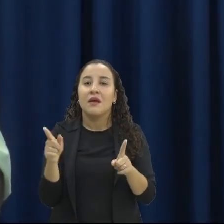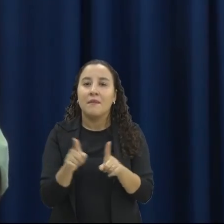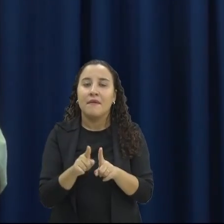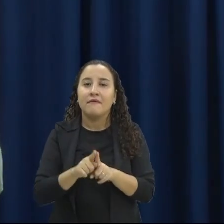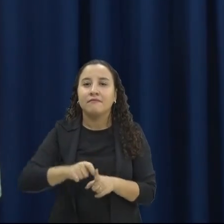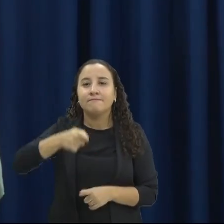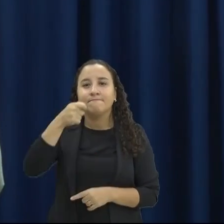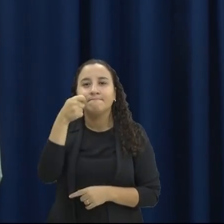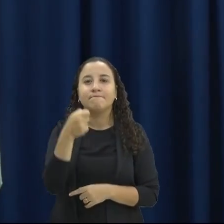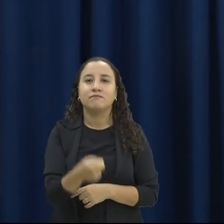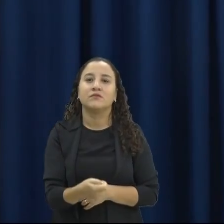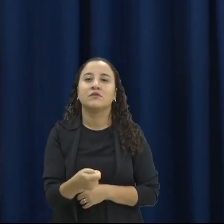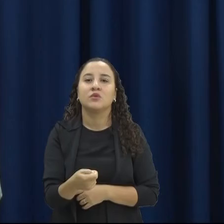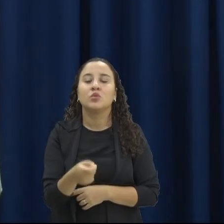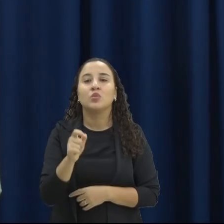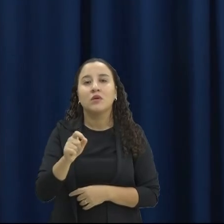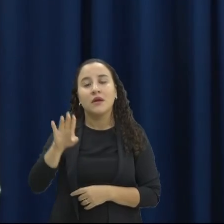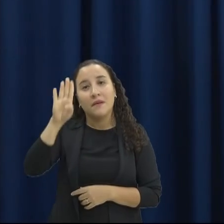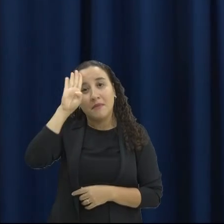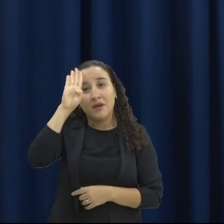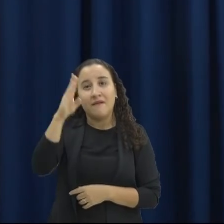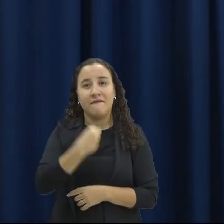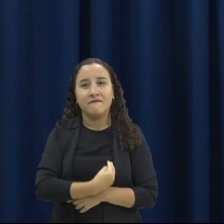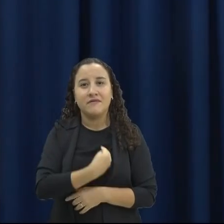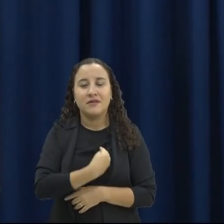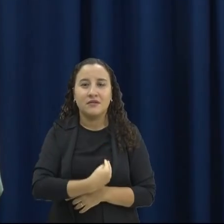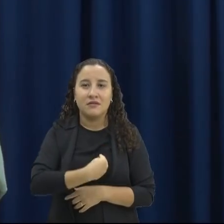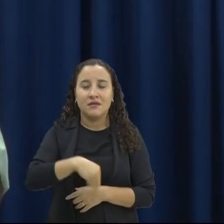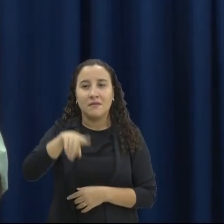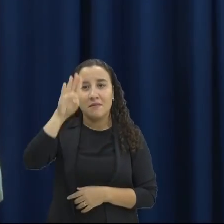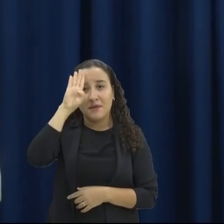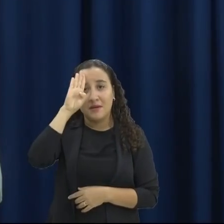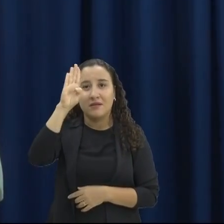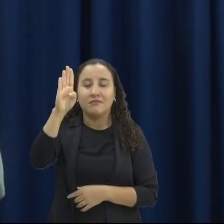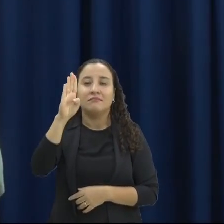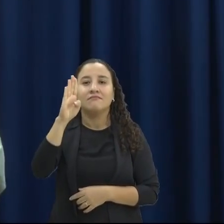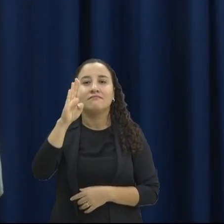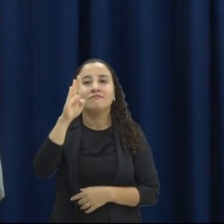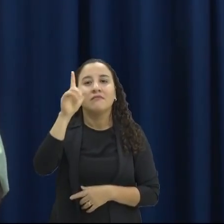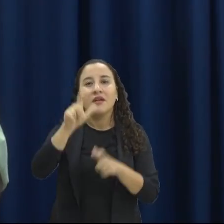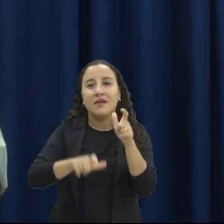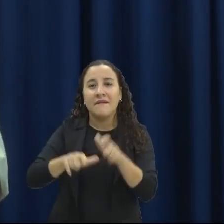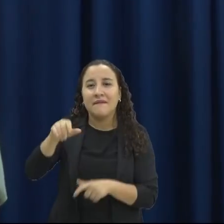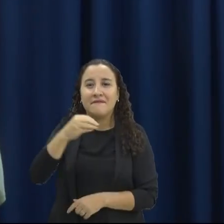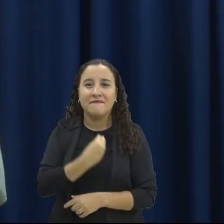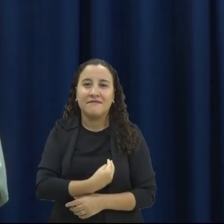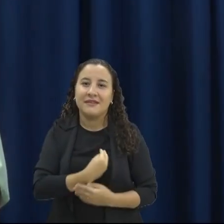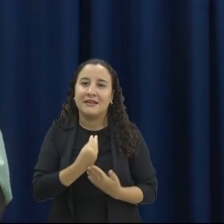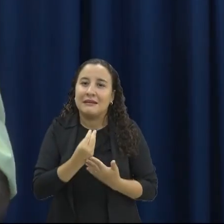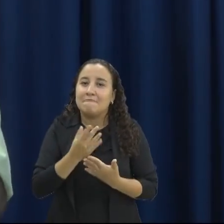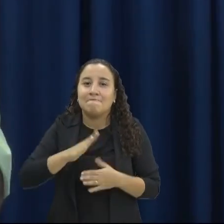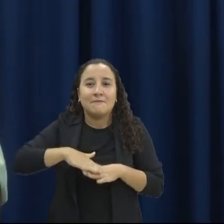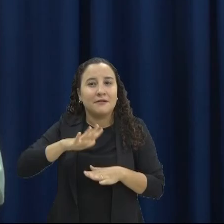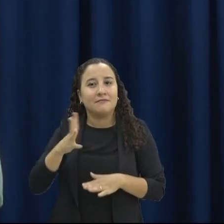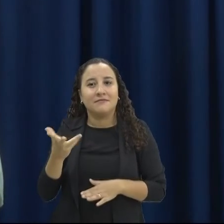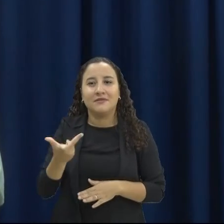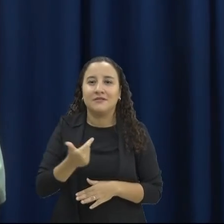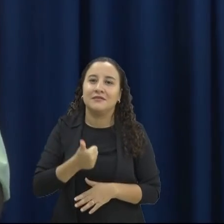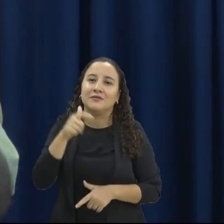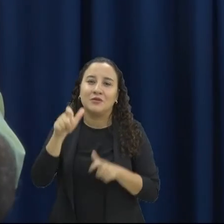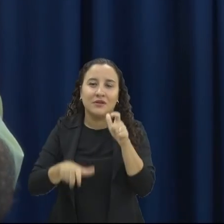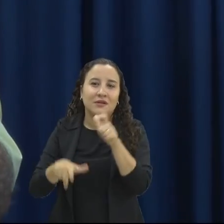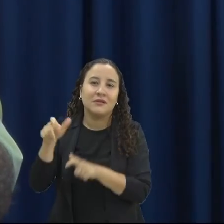tomadas, foi colocar a vida das pessoas em primeiro lugar. A vida é o bem mais precioso que cada um de nós